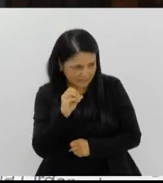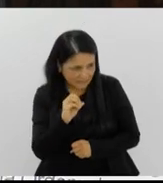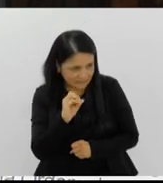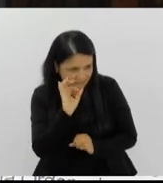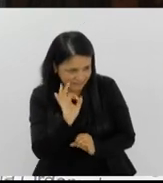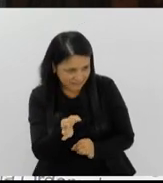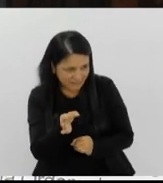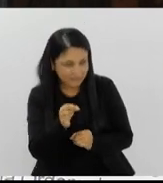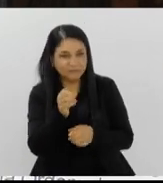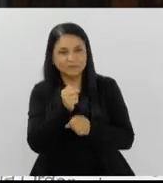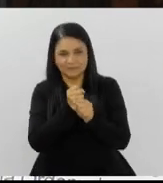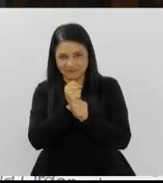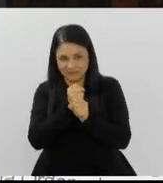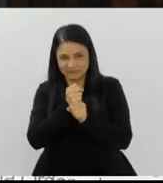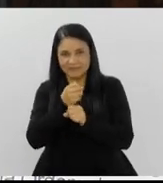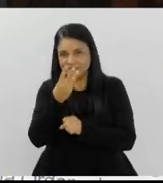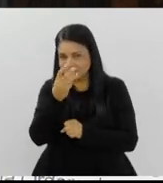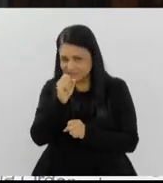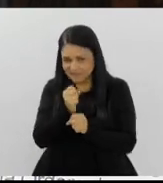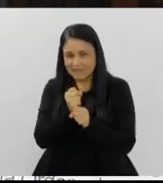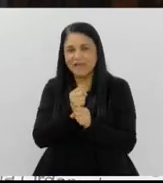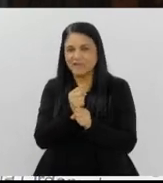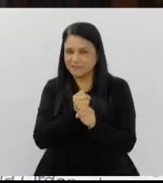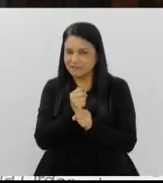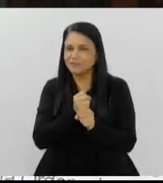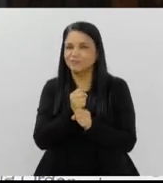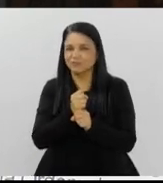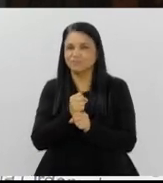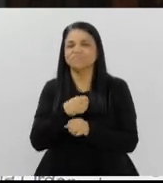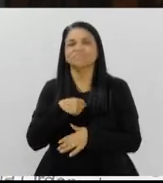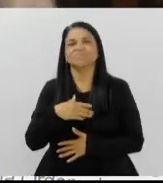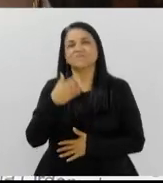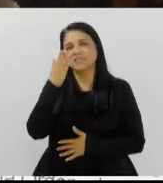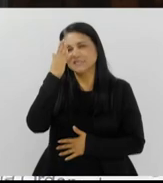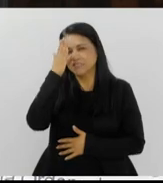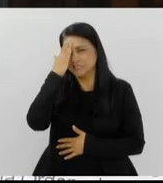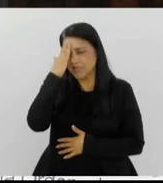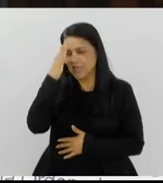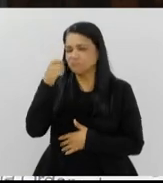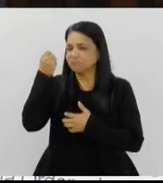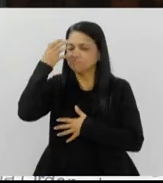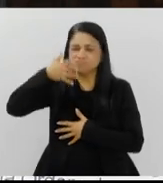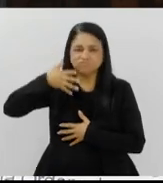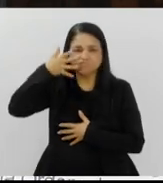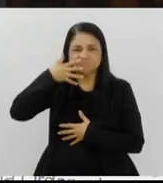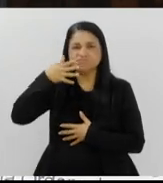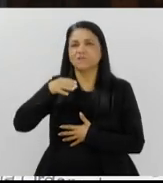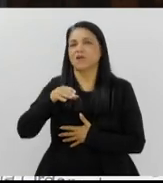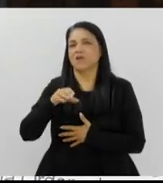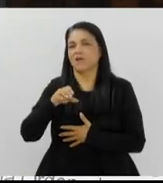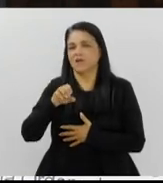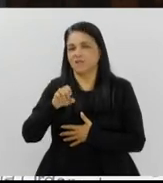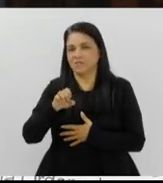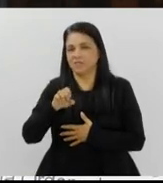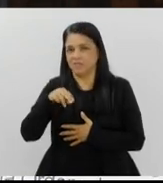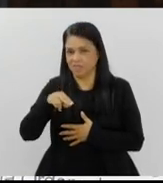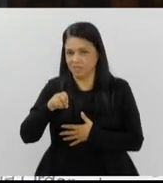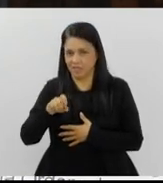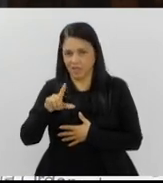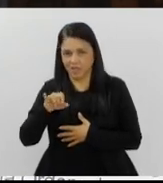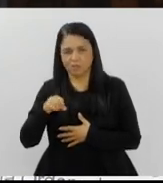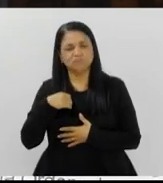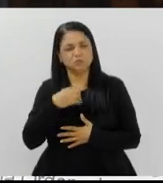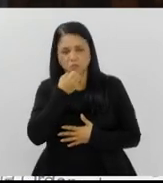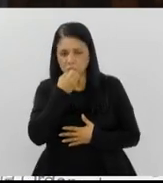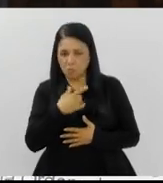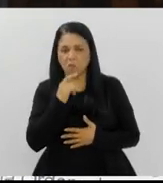isso. Nélio, sabe as palavras, né? Muitas vezes se fala muito, mas não se dá um recado tão